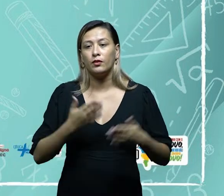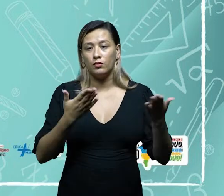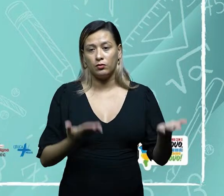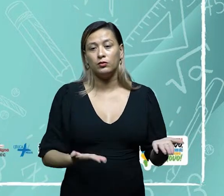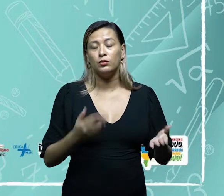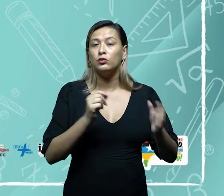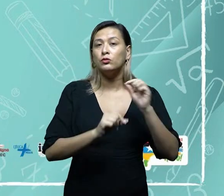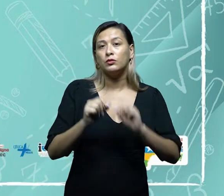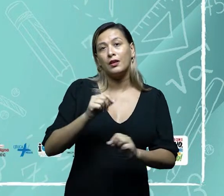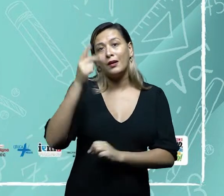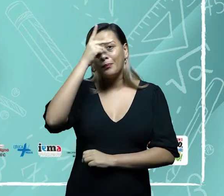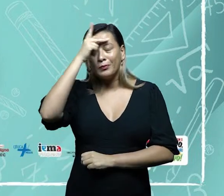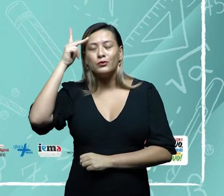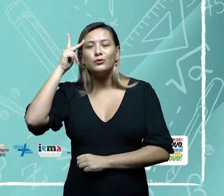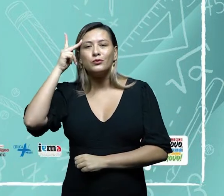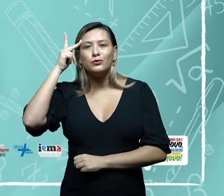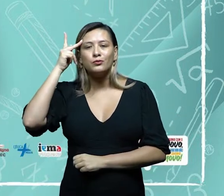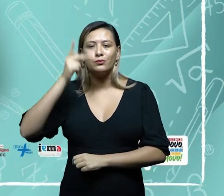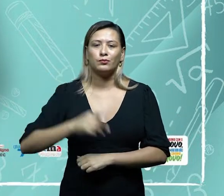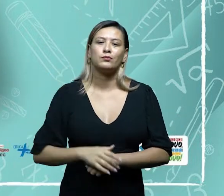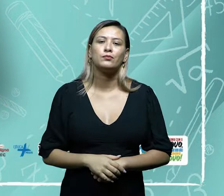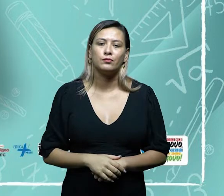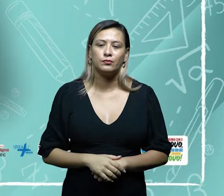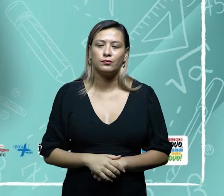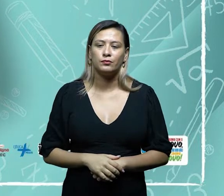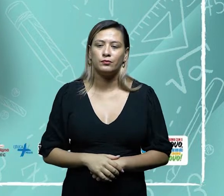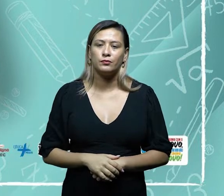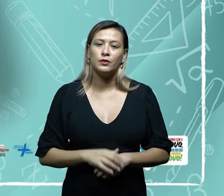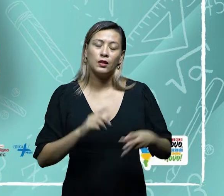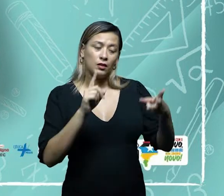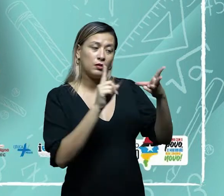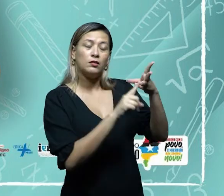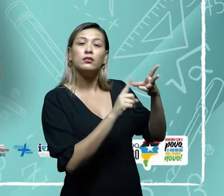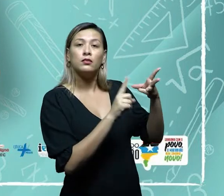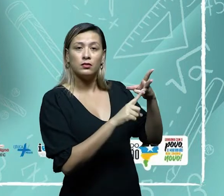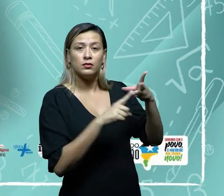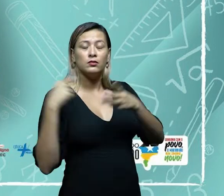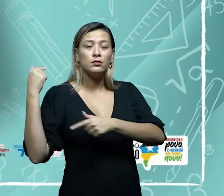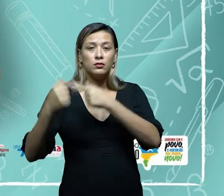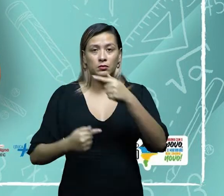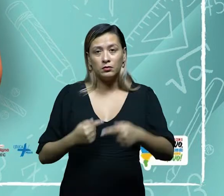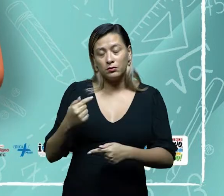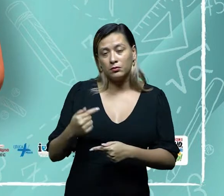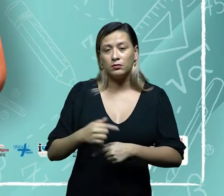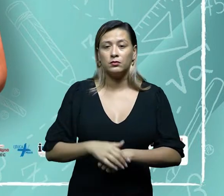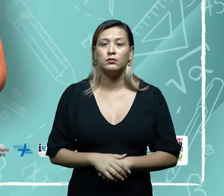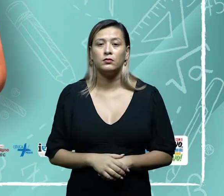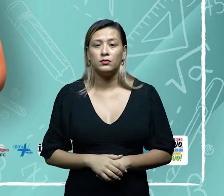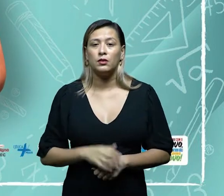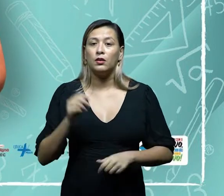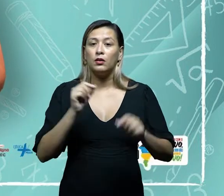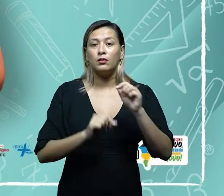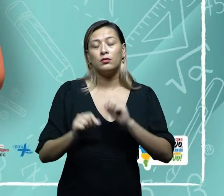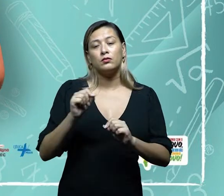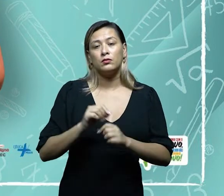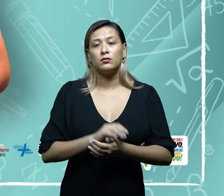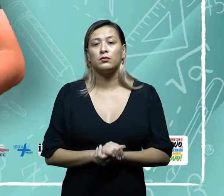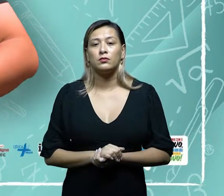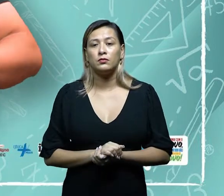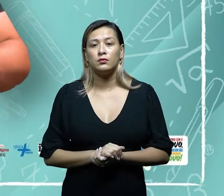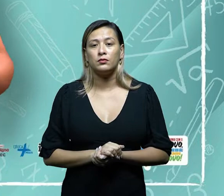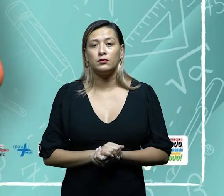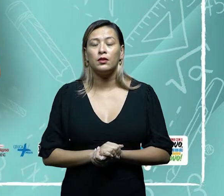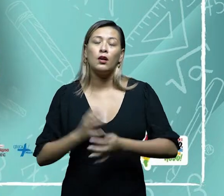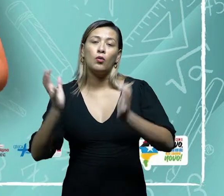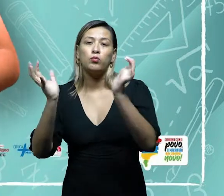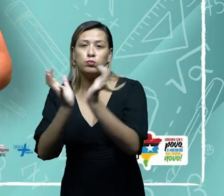fato era o indivíduo. Aqui no direito de terceira dimensão, a gente de fato consegue dizer que o destinatário, né,